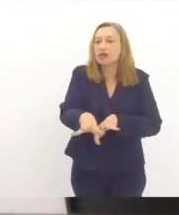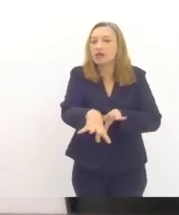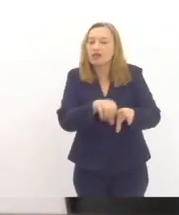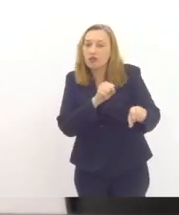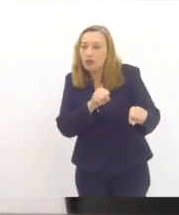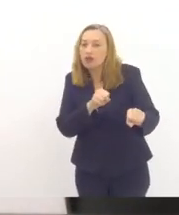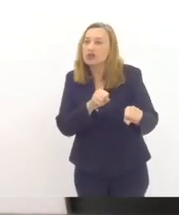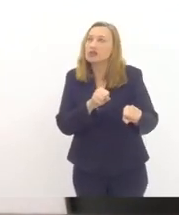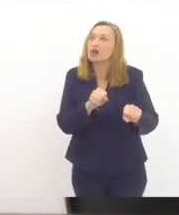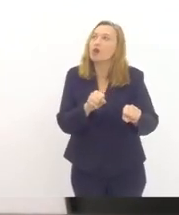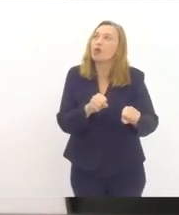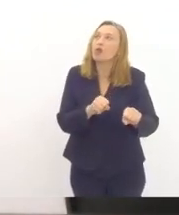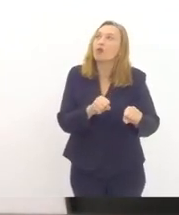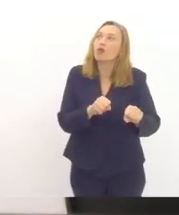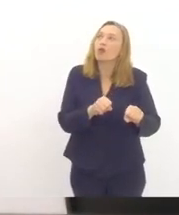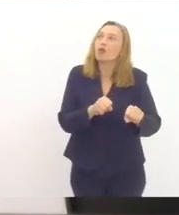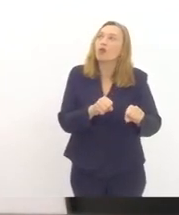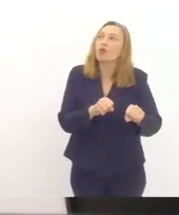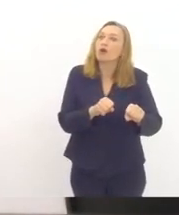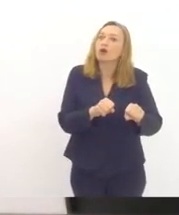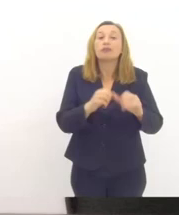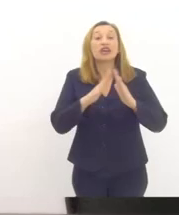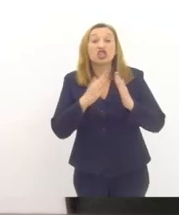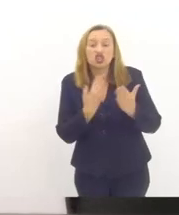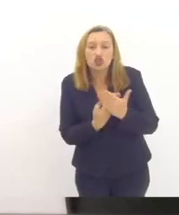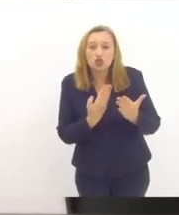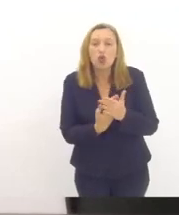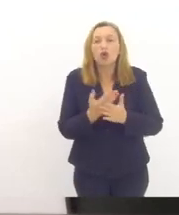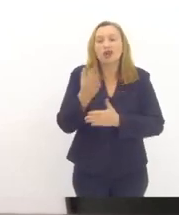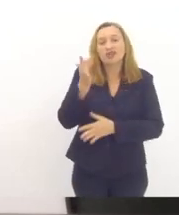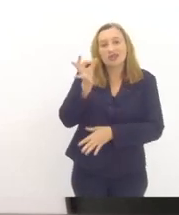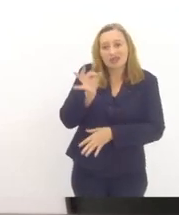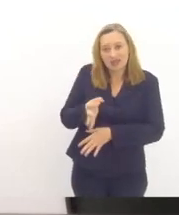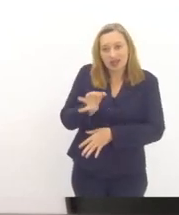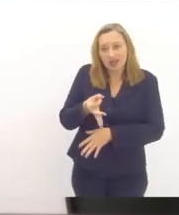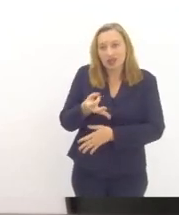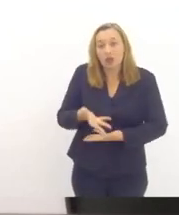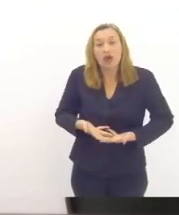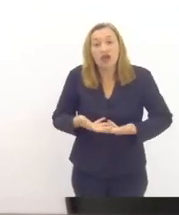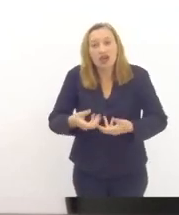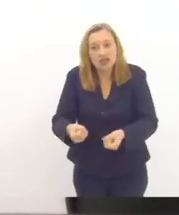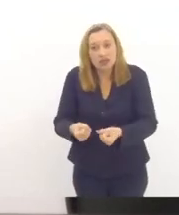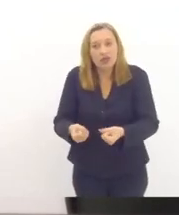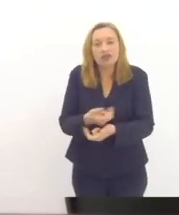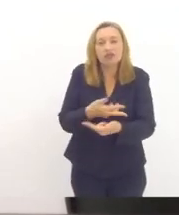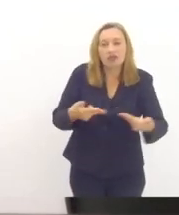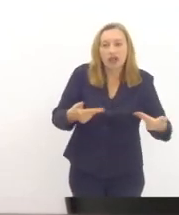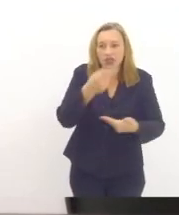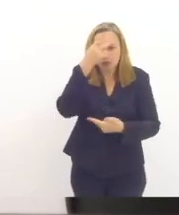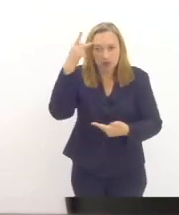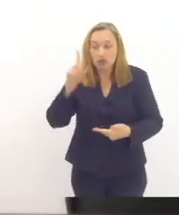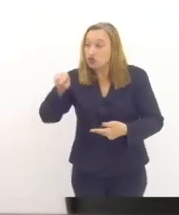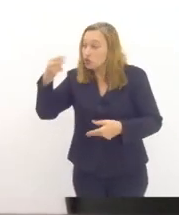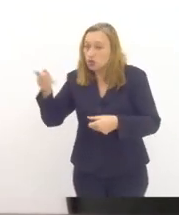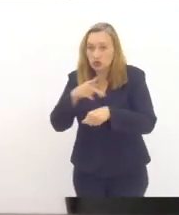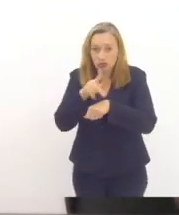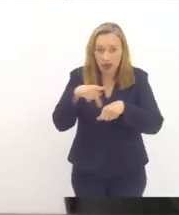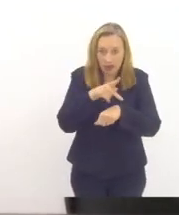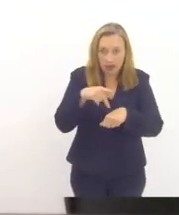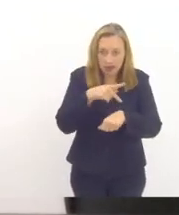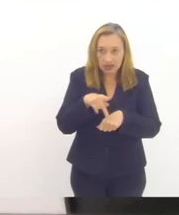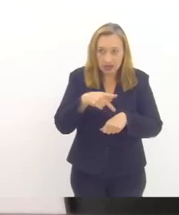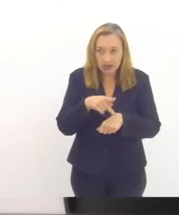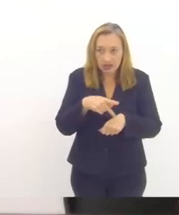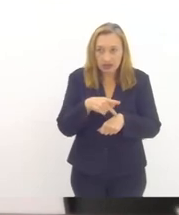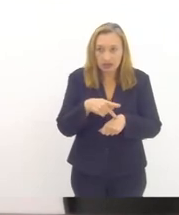formações, né, para essas escolas específicas que estão recebendo muitos refugiados e imigrantes. Inclusive,